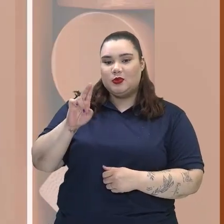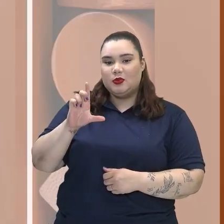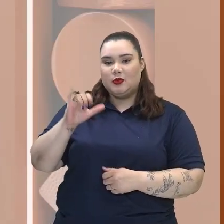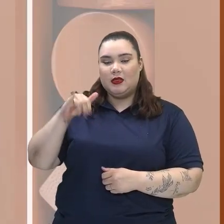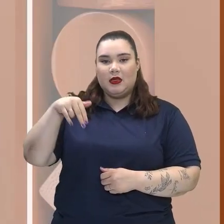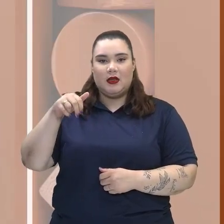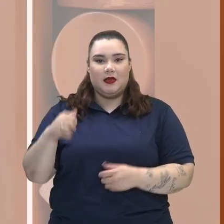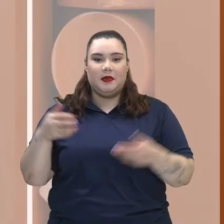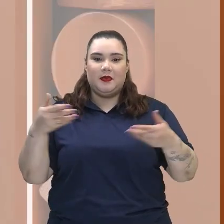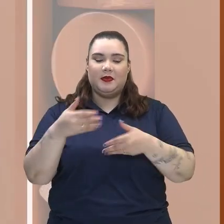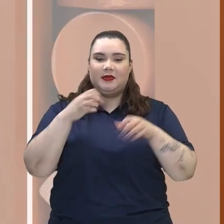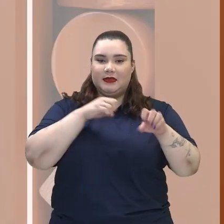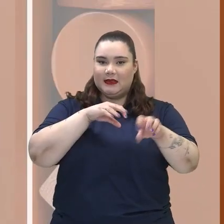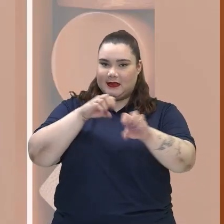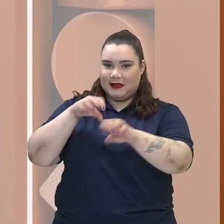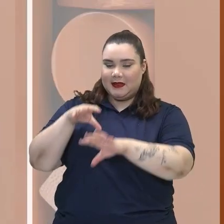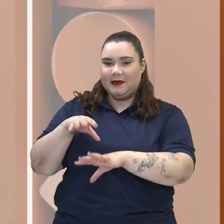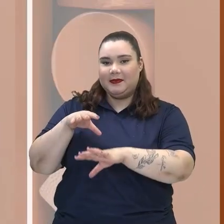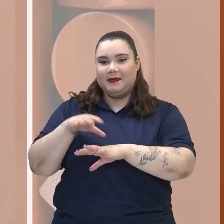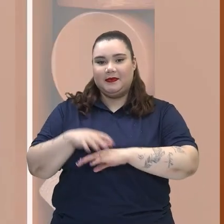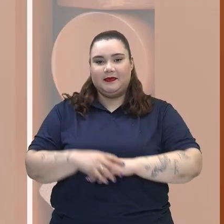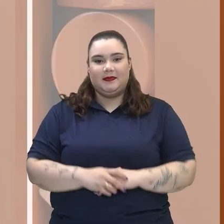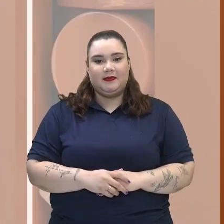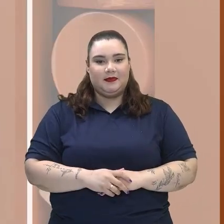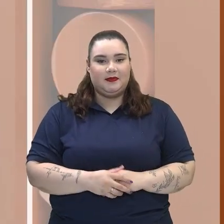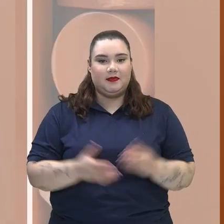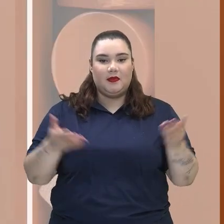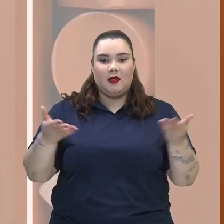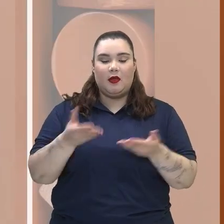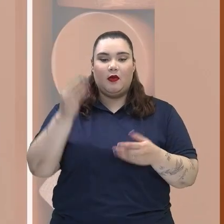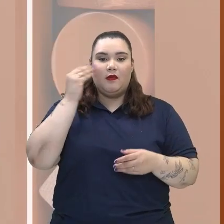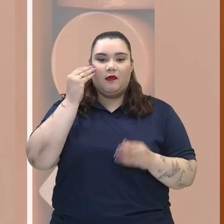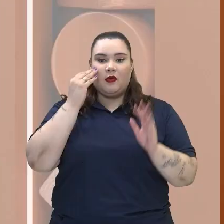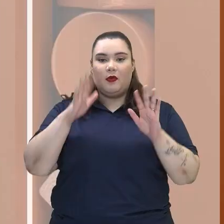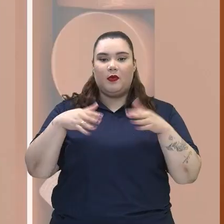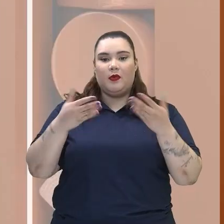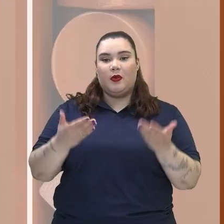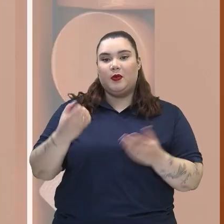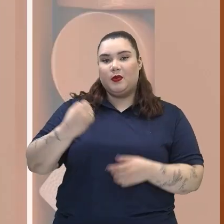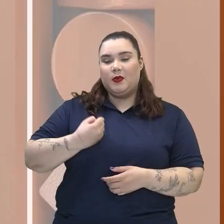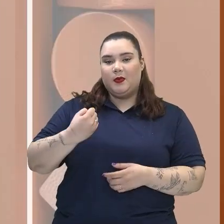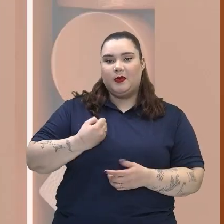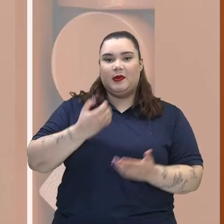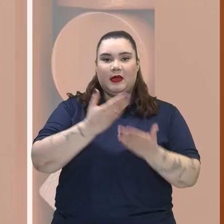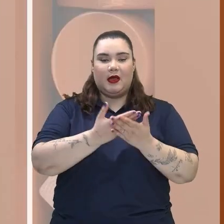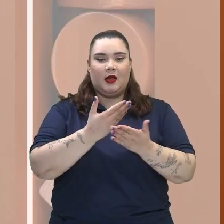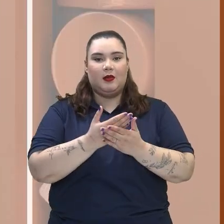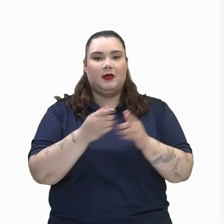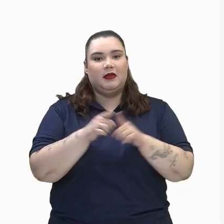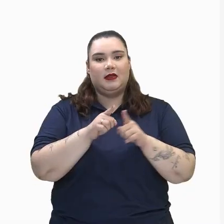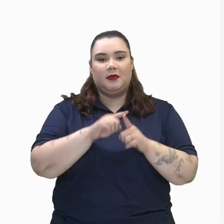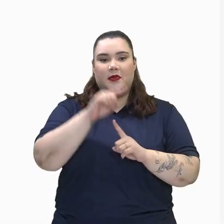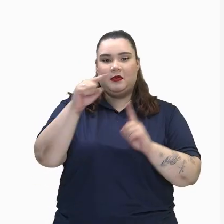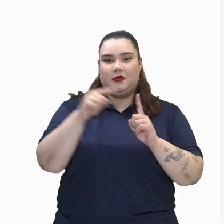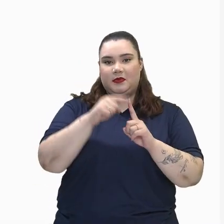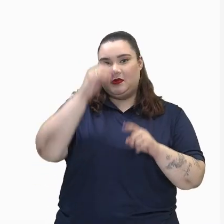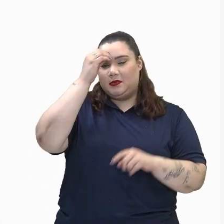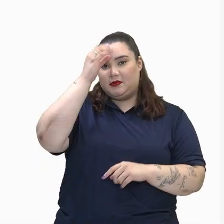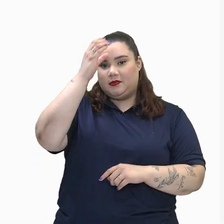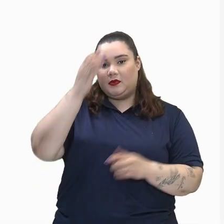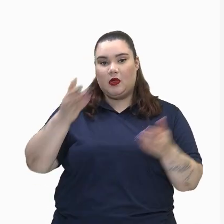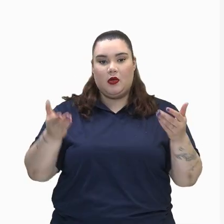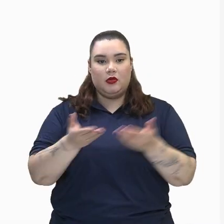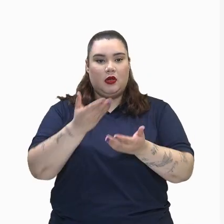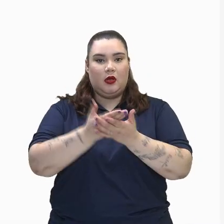estarei acompanhando vocês ao longo de todo este momento. Vamos verificar agora o número e nosso objeto de conhecimento. Estamos na aula de